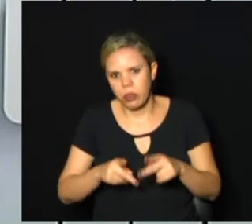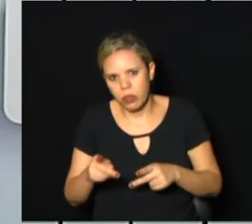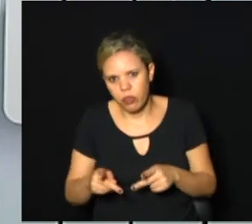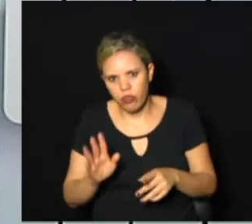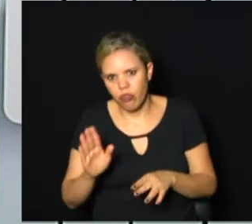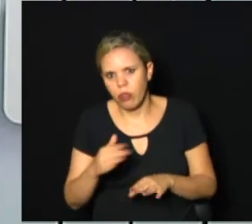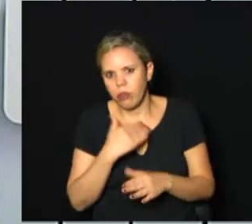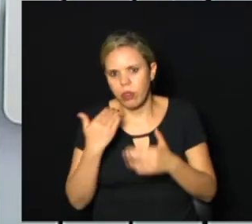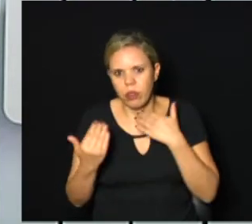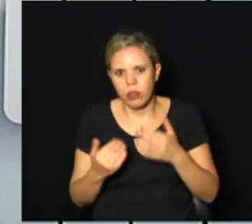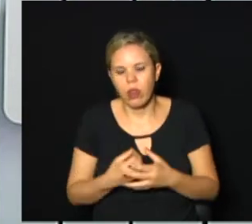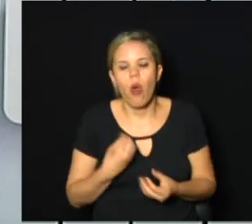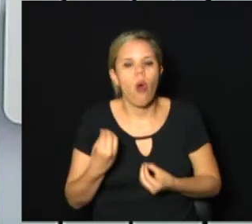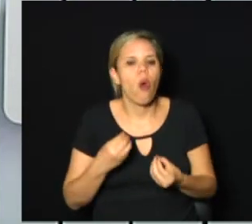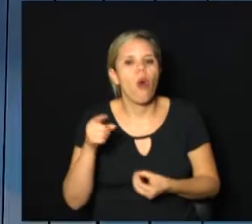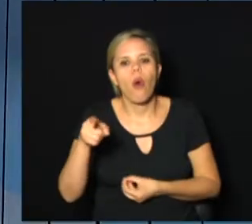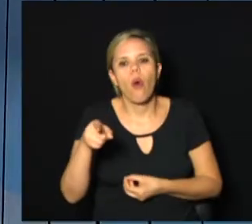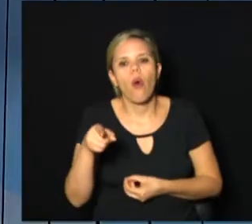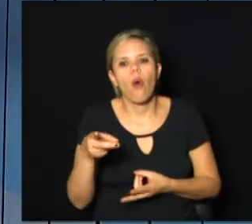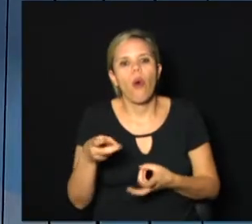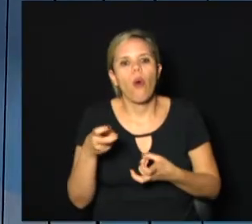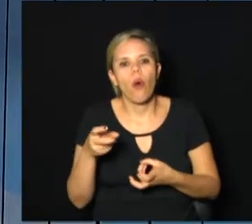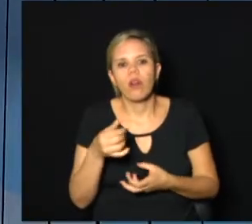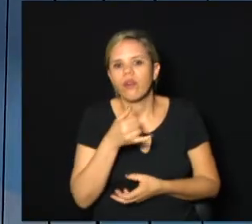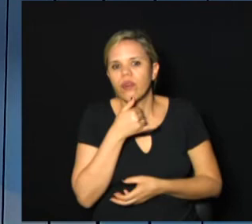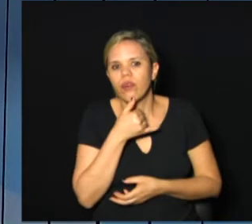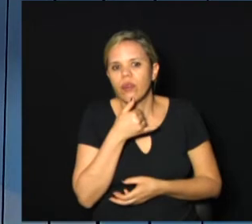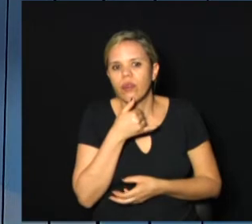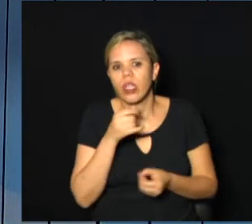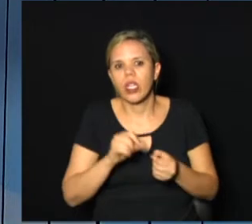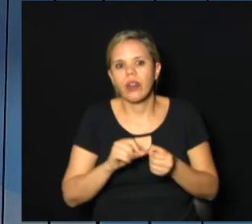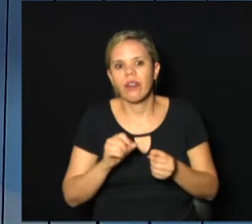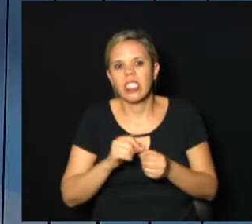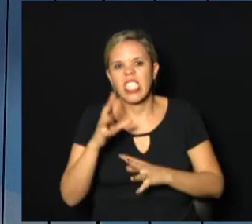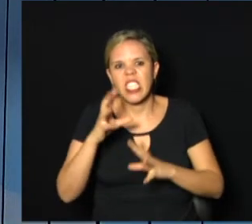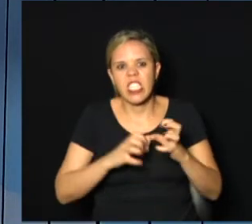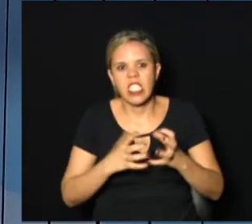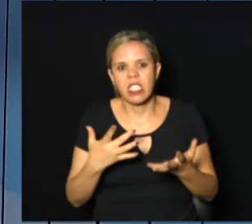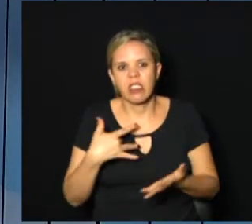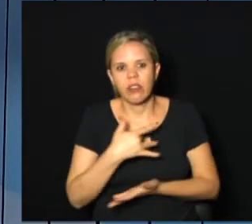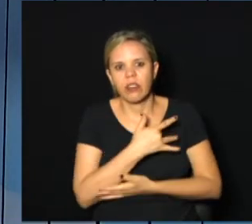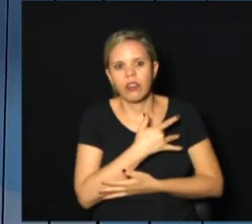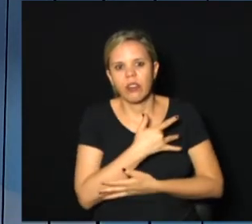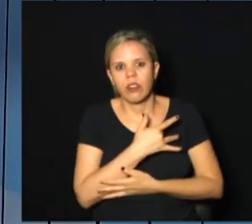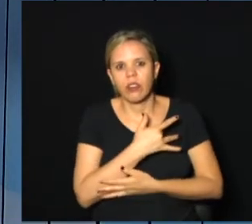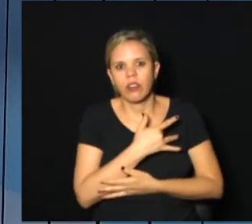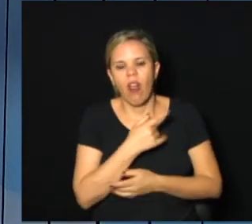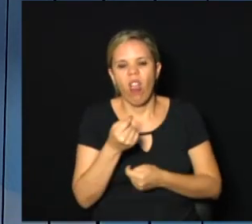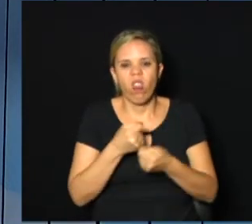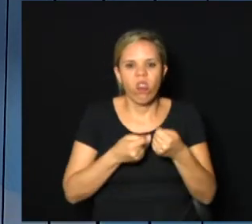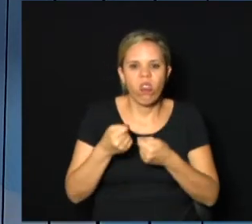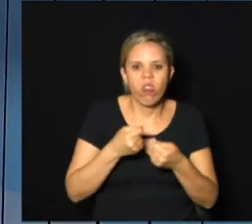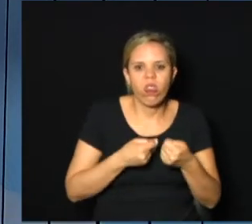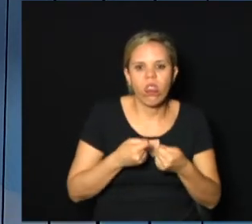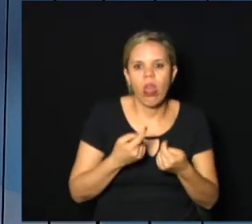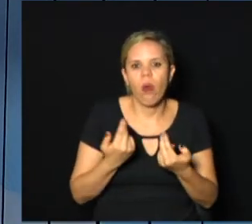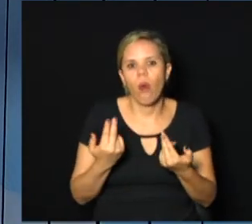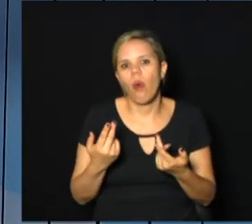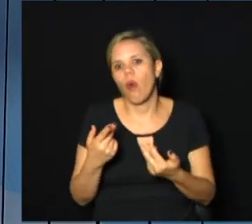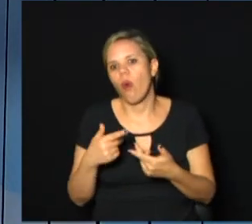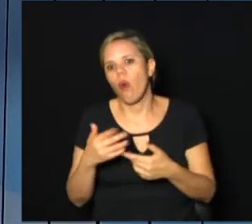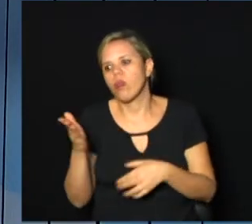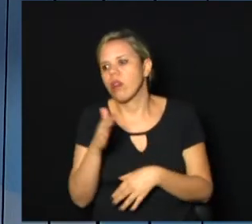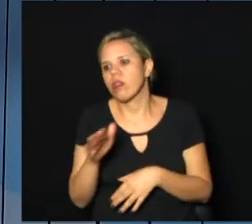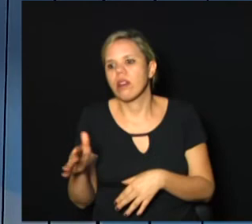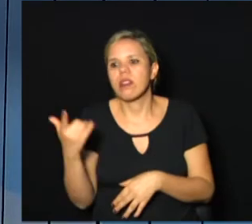já faleceram. Como é que o senhor vê? Infelizmente fizeram essa briga, né? Saúde versus economia, como se uma coisa